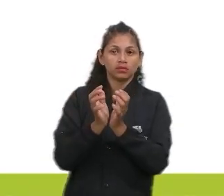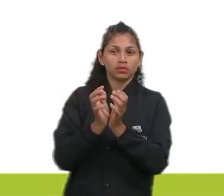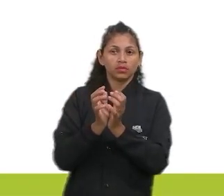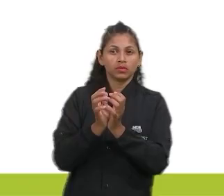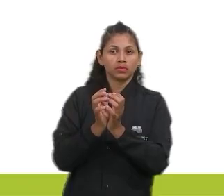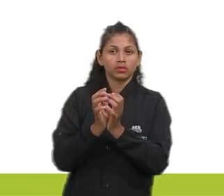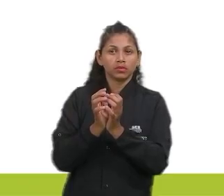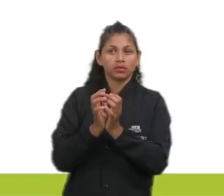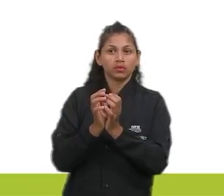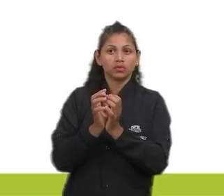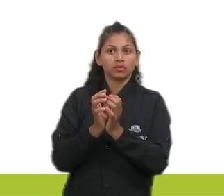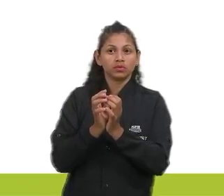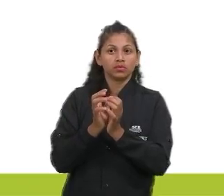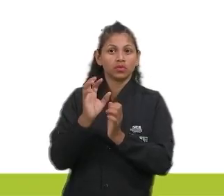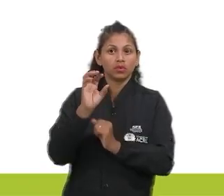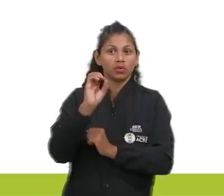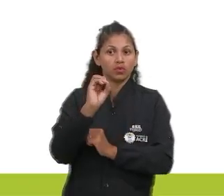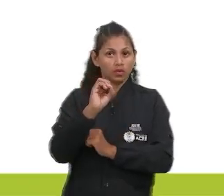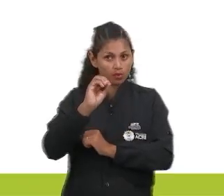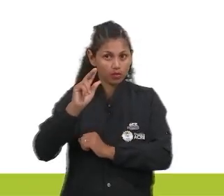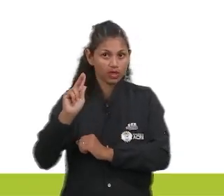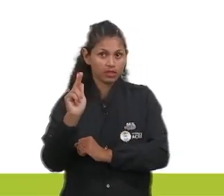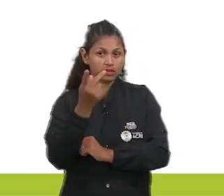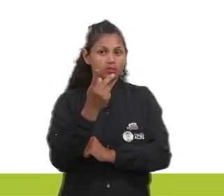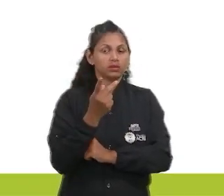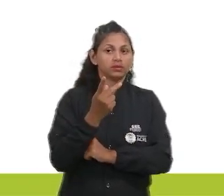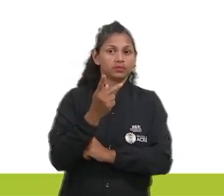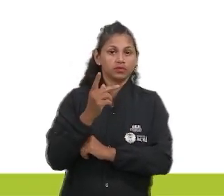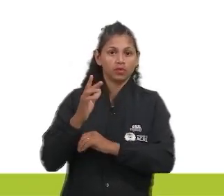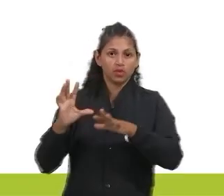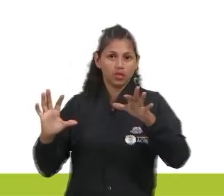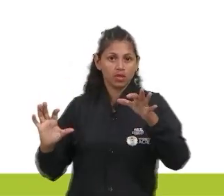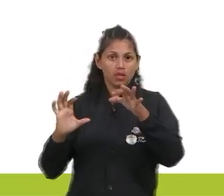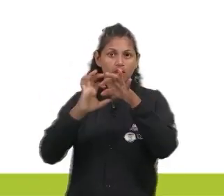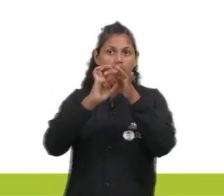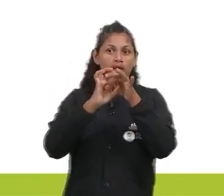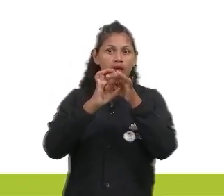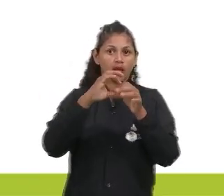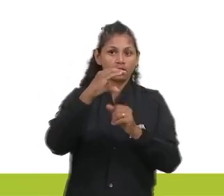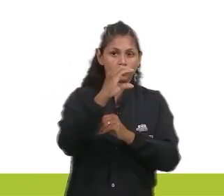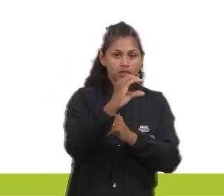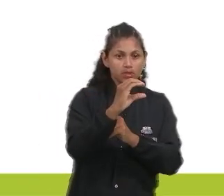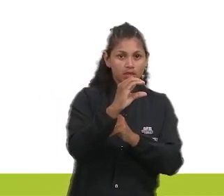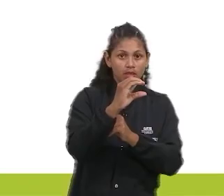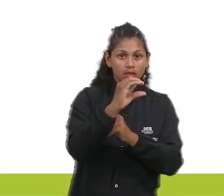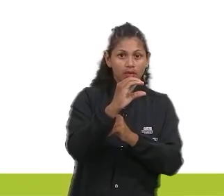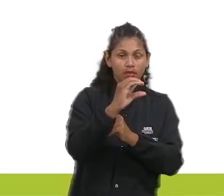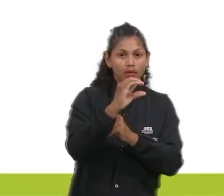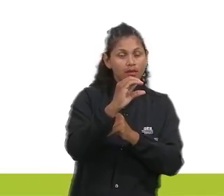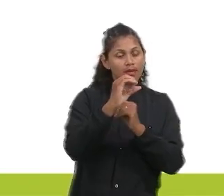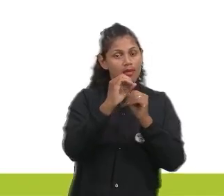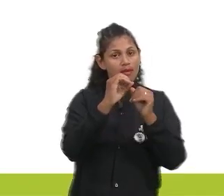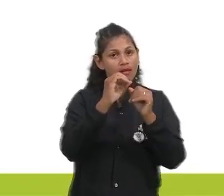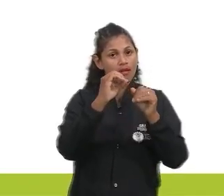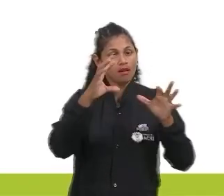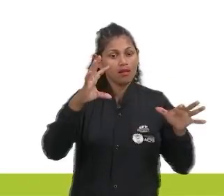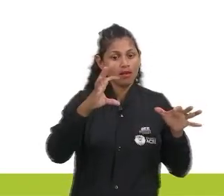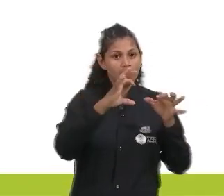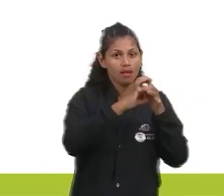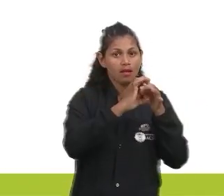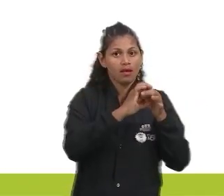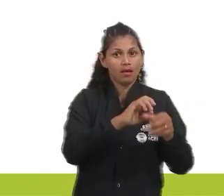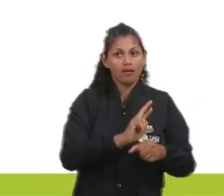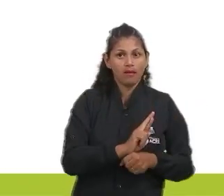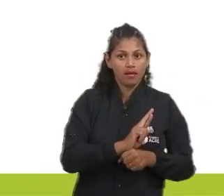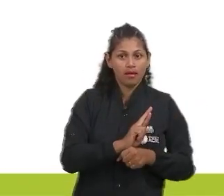caso aqui, tá? Um grupo OH ligado a um C dupla O. Os dois estão juntos,